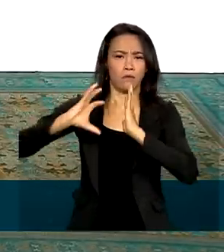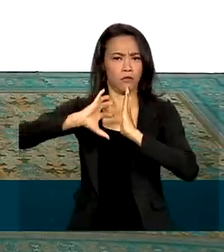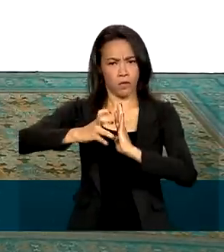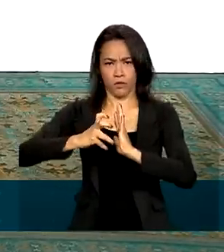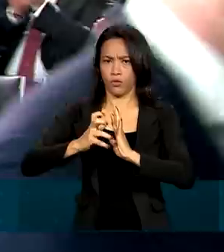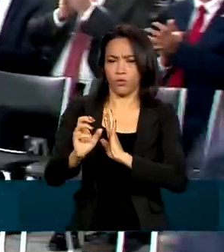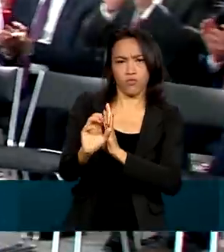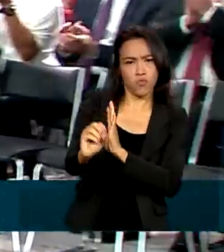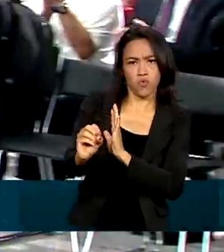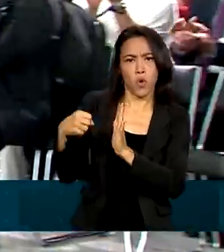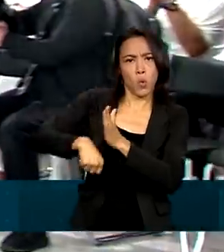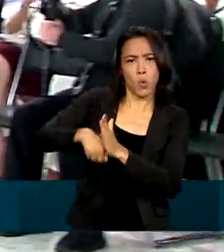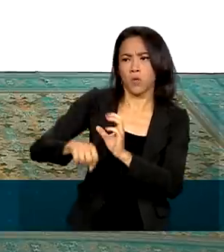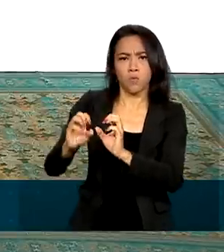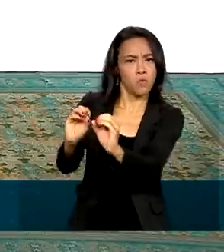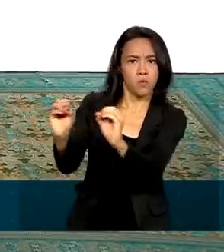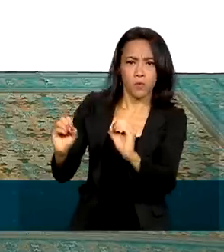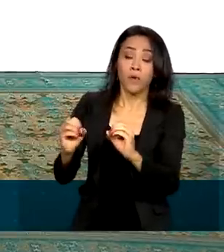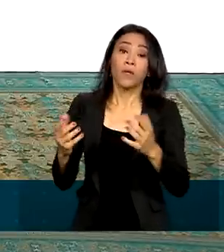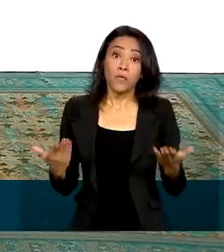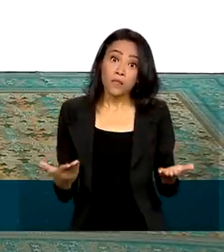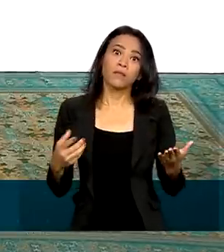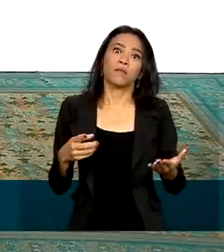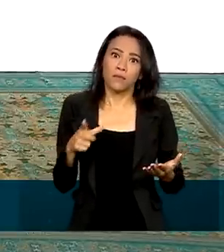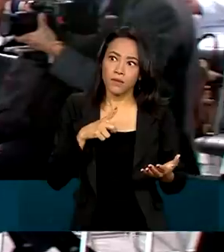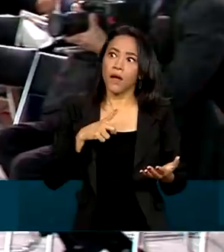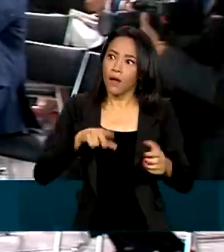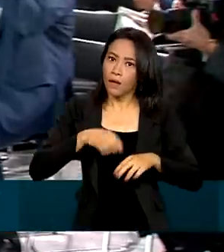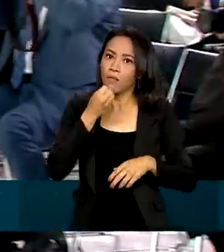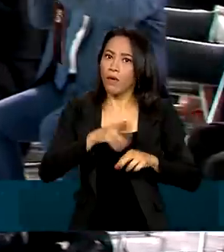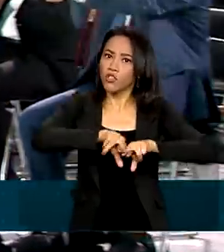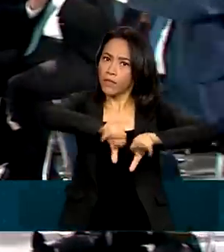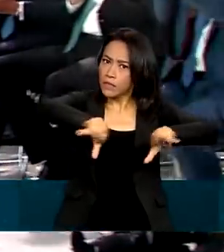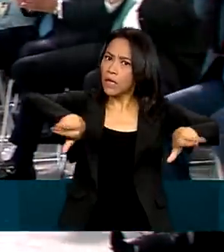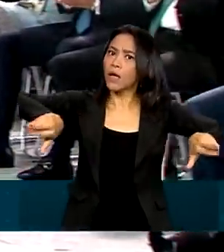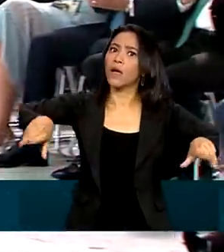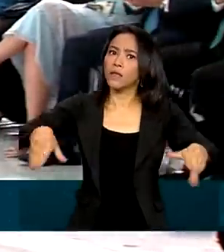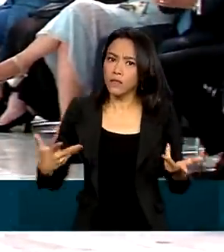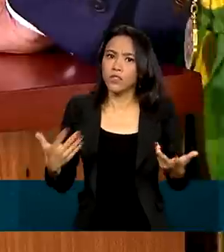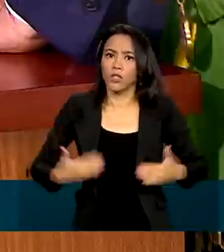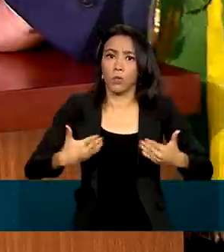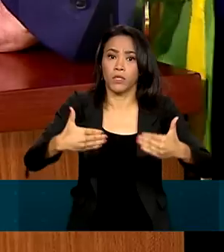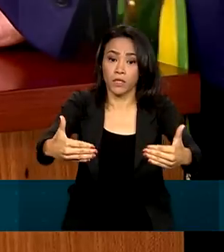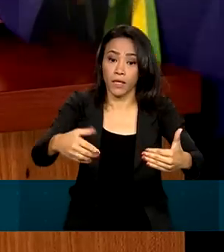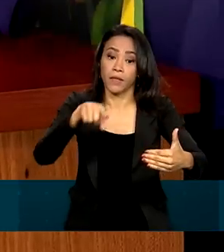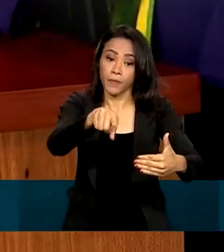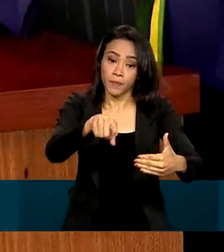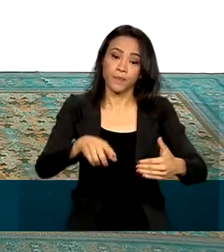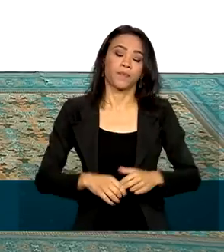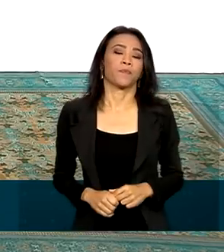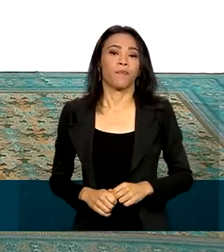tradição de militância parte da área o que certamente é dá muita diversidade atual Ministério daí Porque foi apelidado inclusive de frente